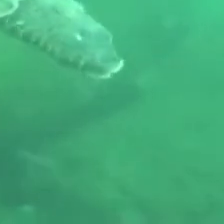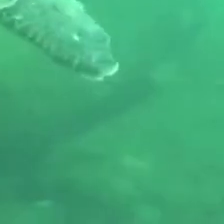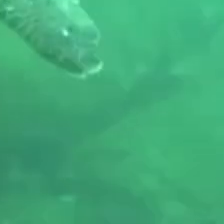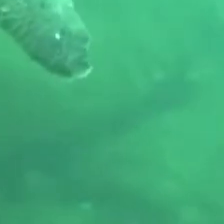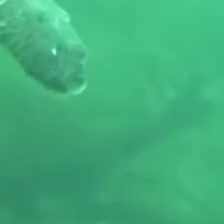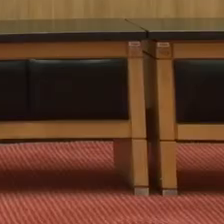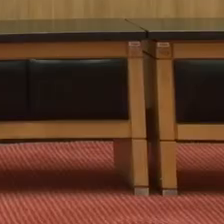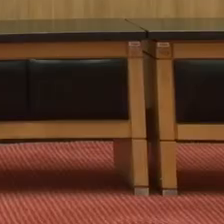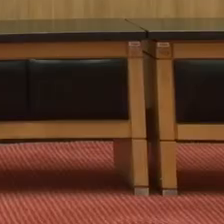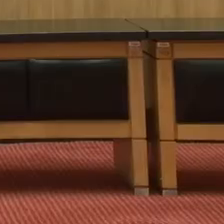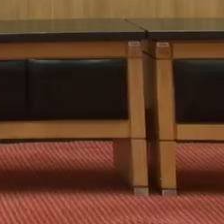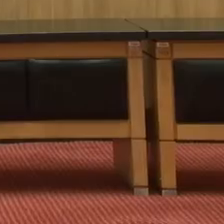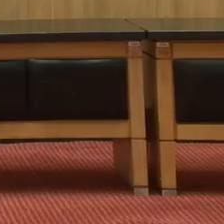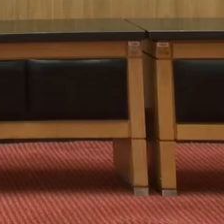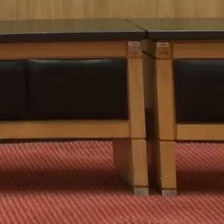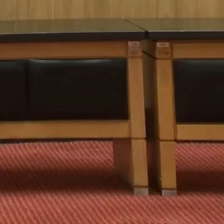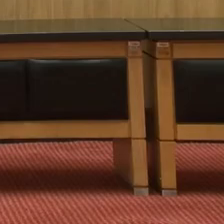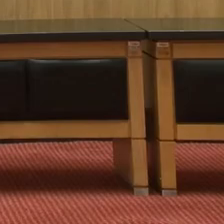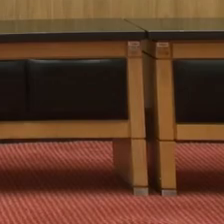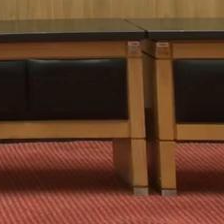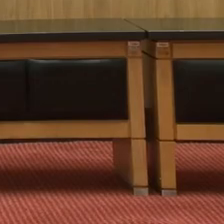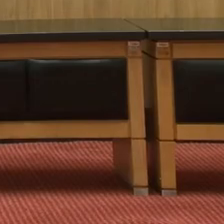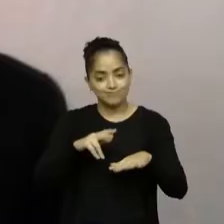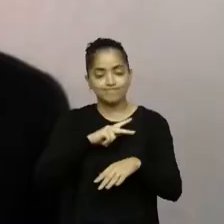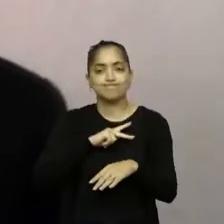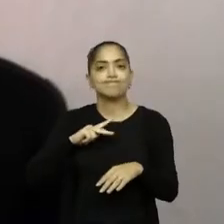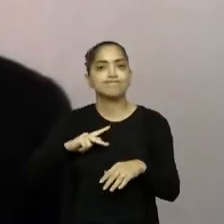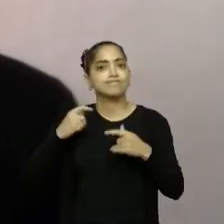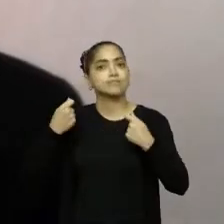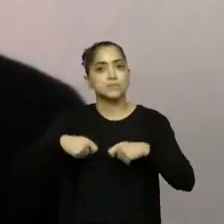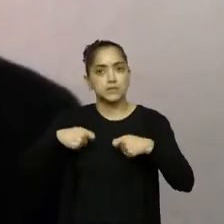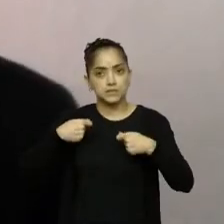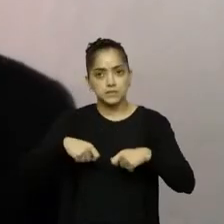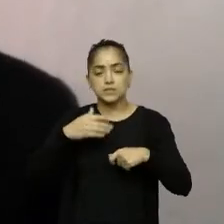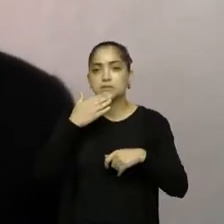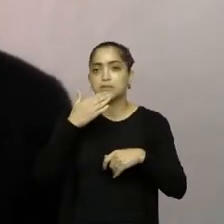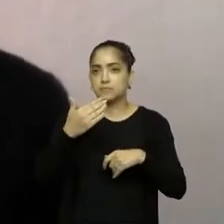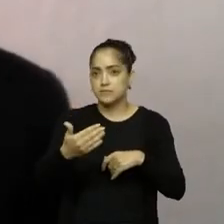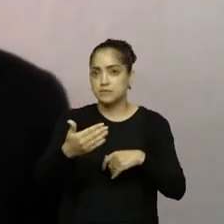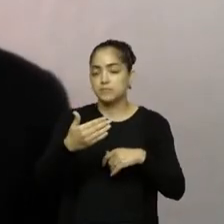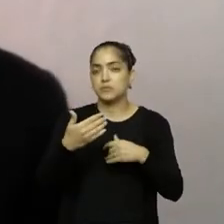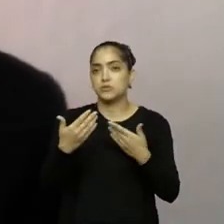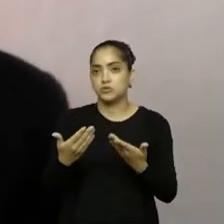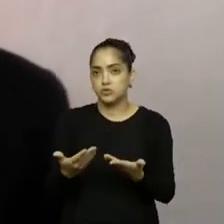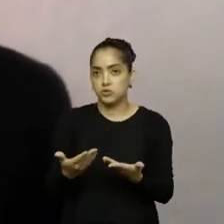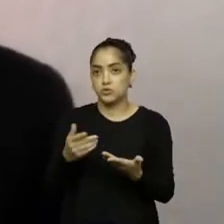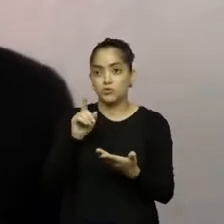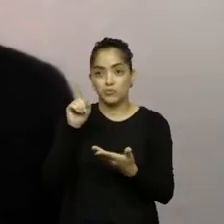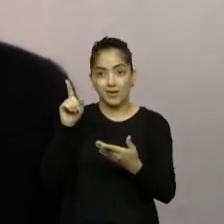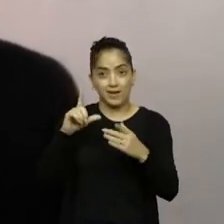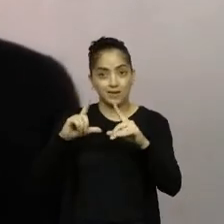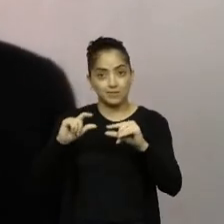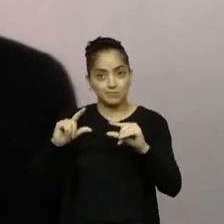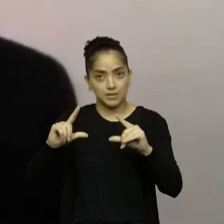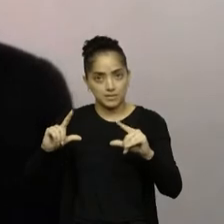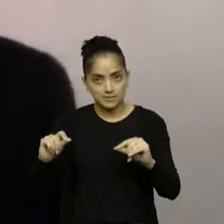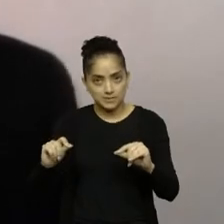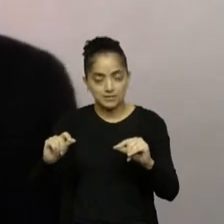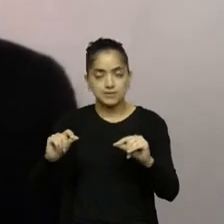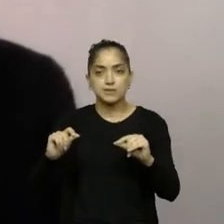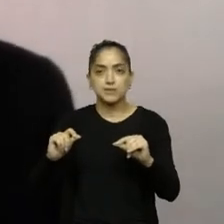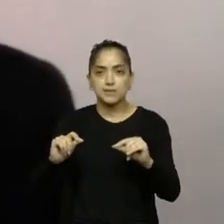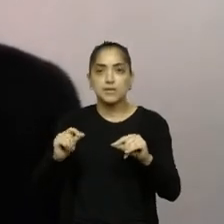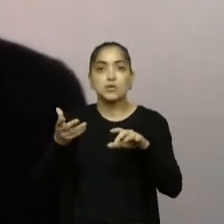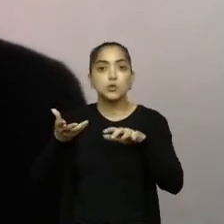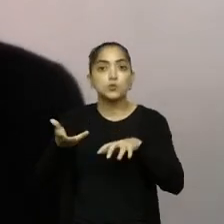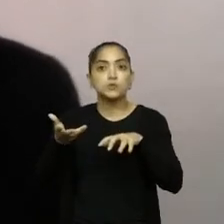são prejudicados por aqueles que não têm suporte do Estado. Esta solicitação de audiência pública em Brasília, né, na Câmara e